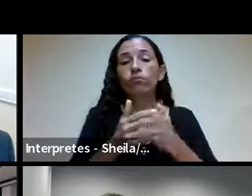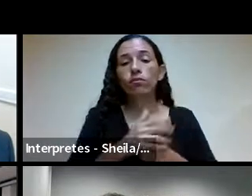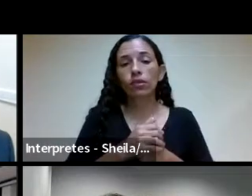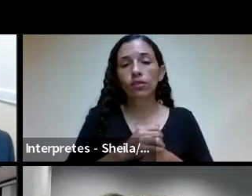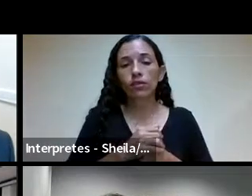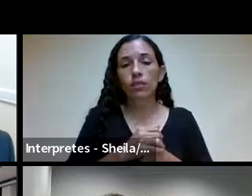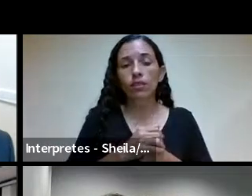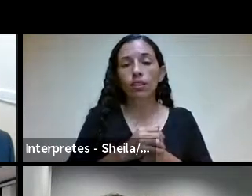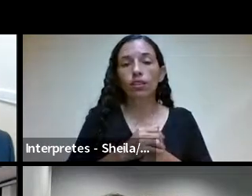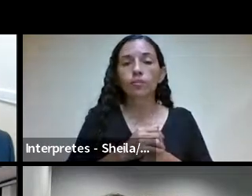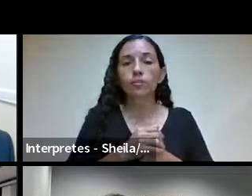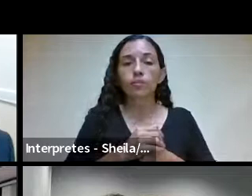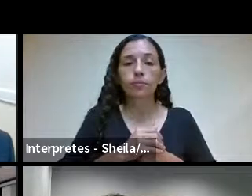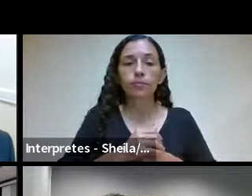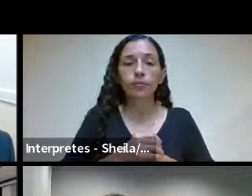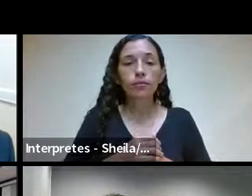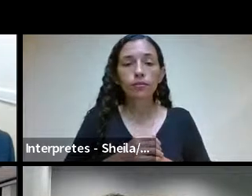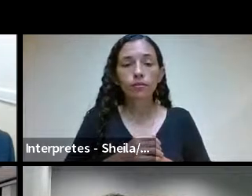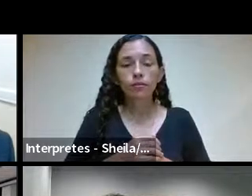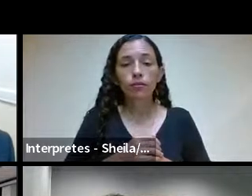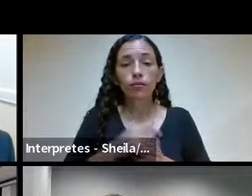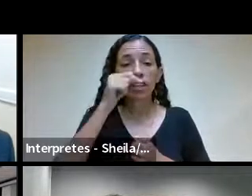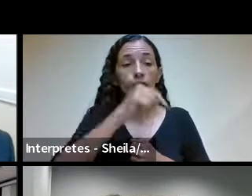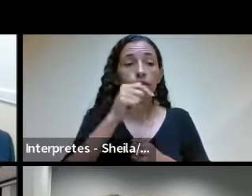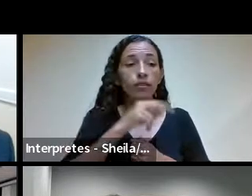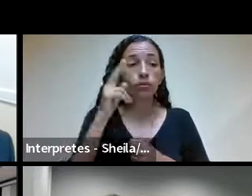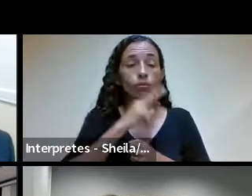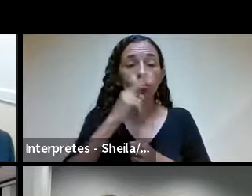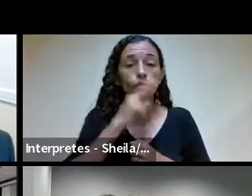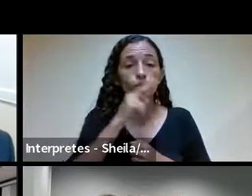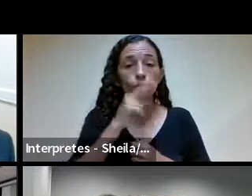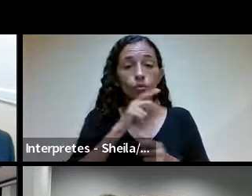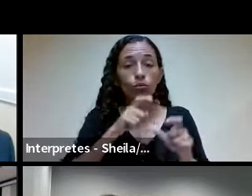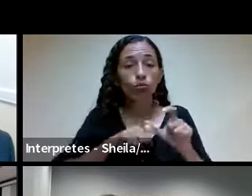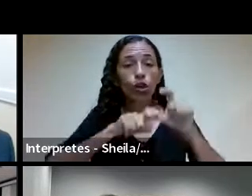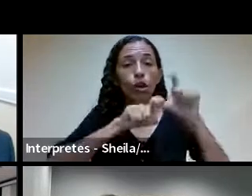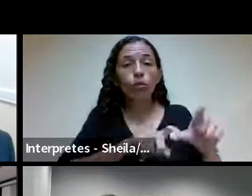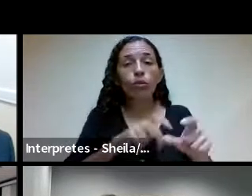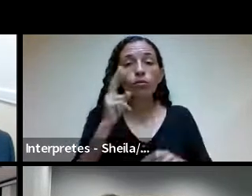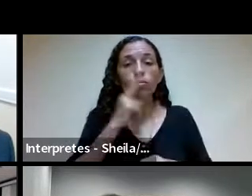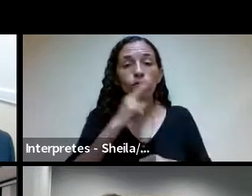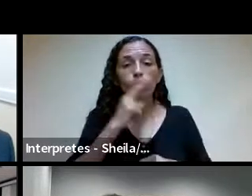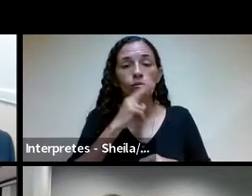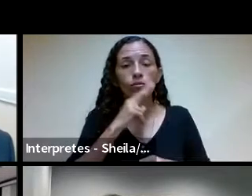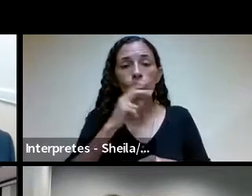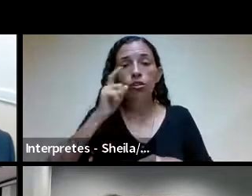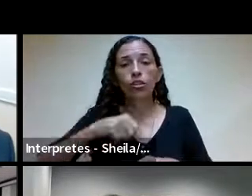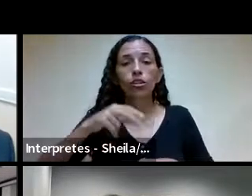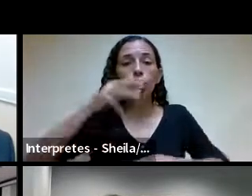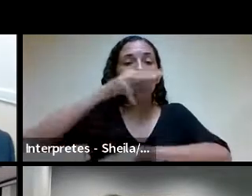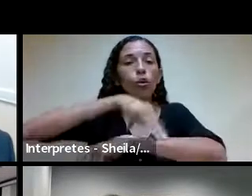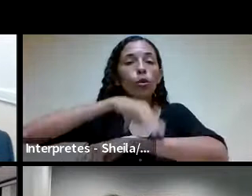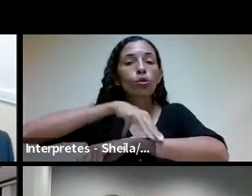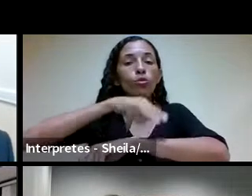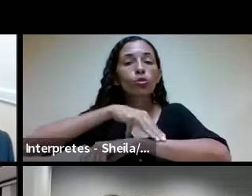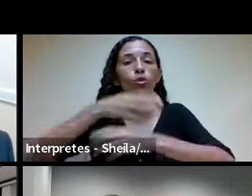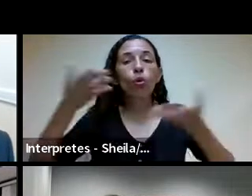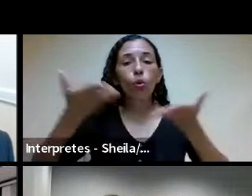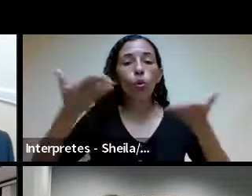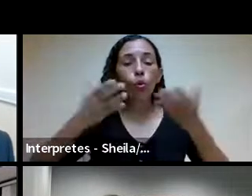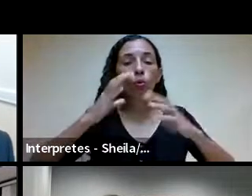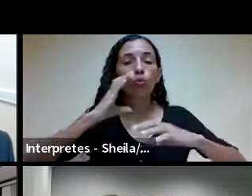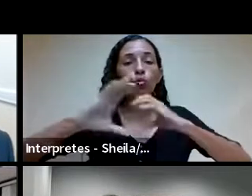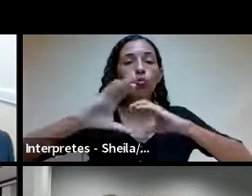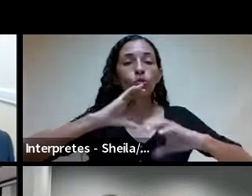urgência requerida, e essa tutela de urgência determinou ao representado Mossoró Hoje Comunicação Integrada que excluísse no prazo de